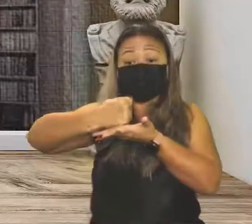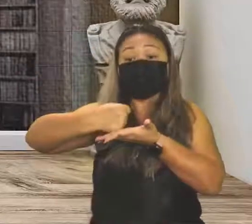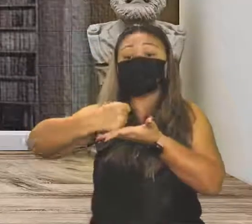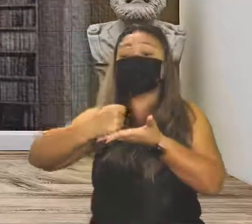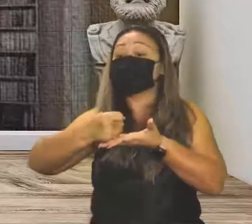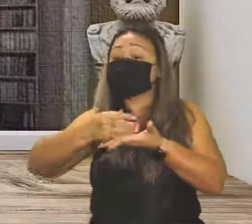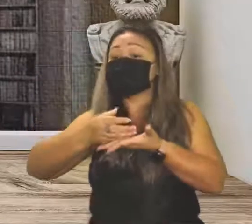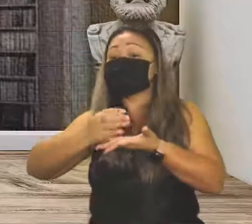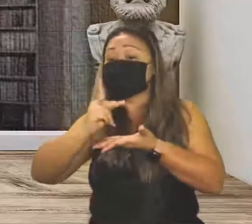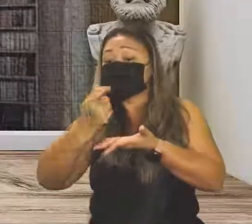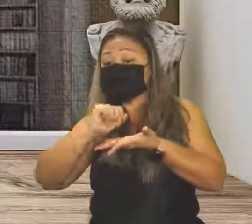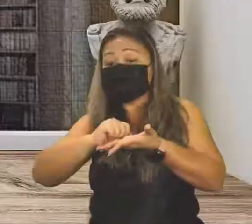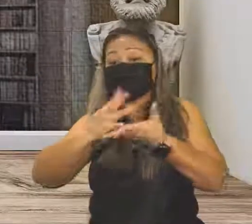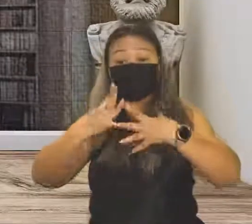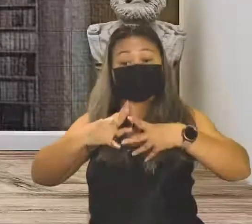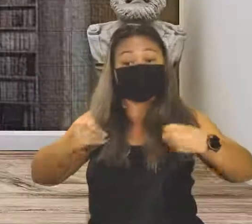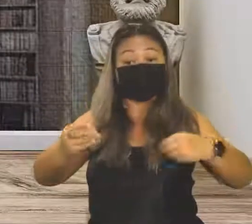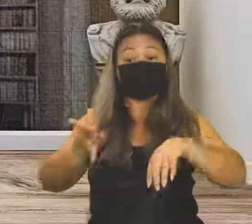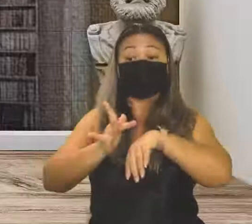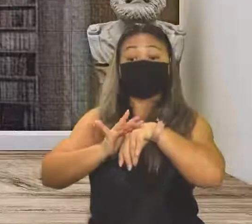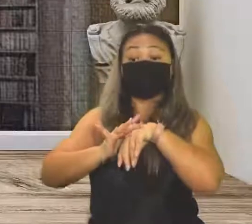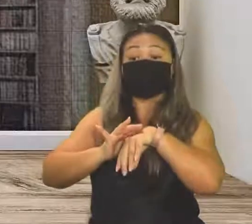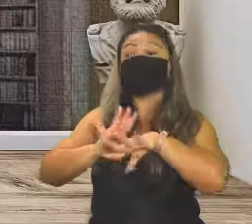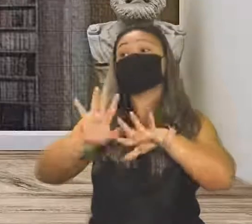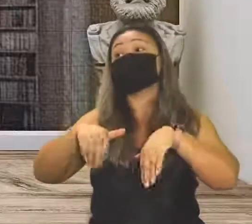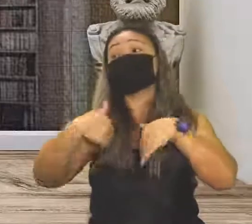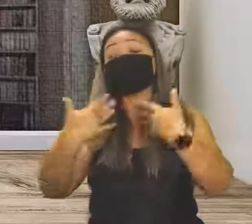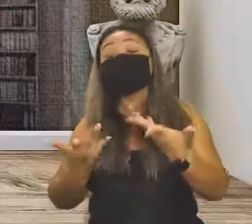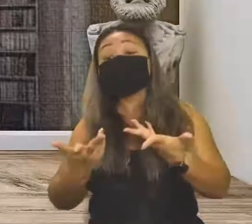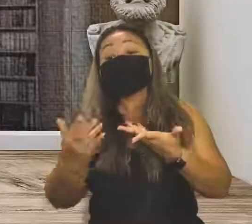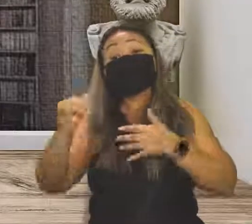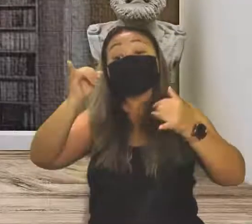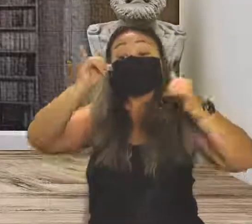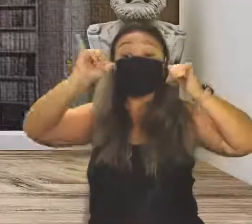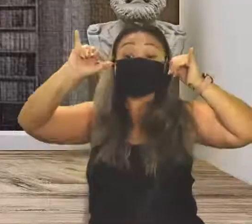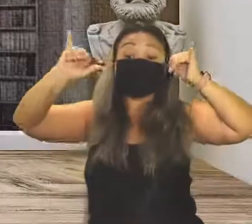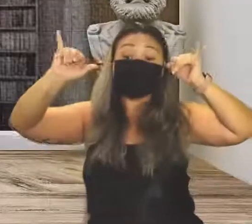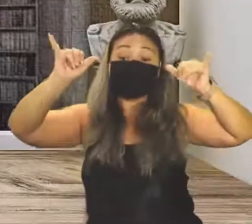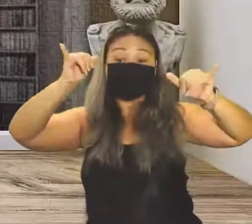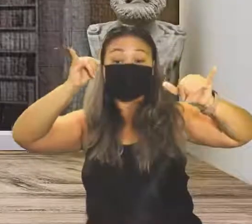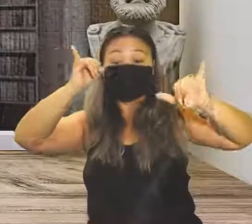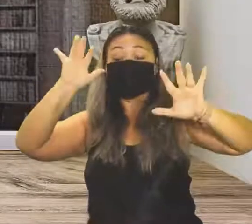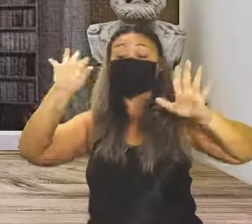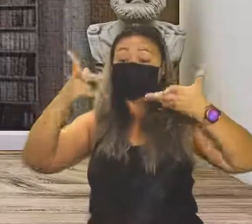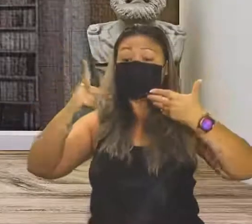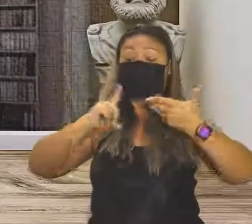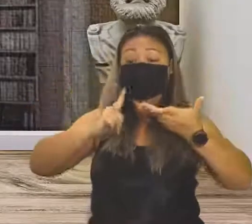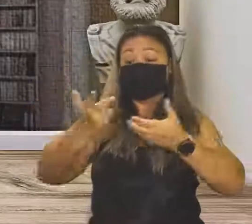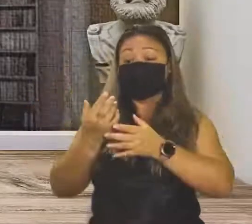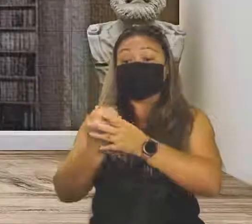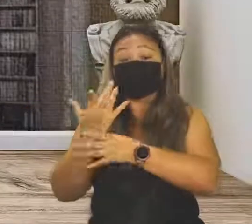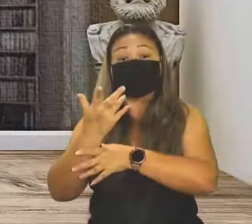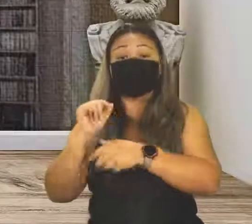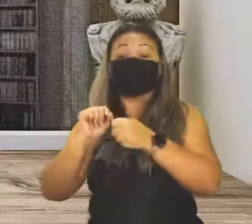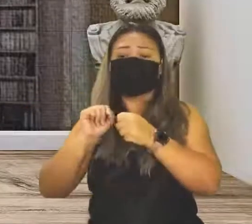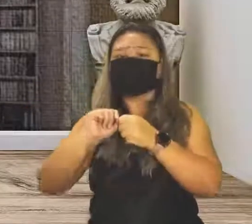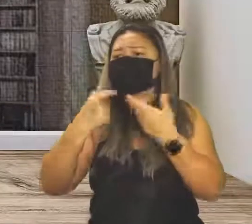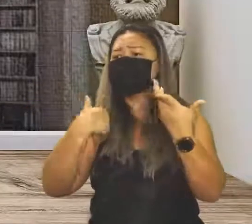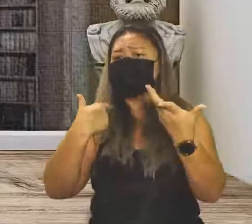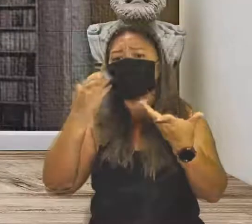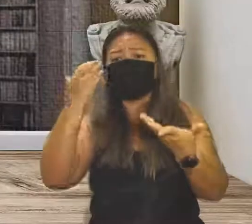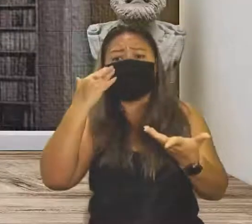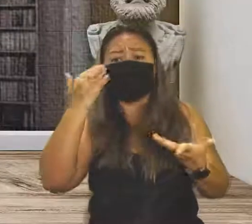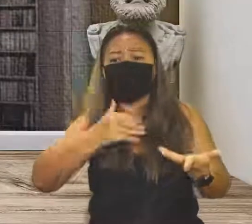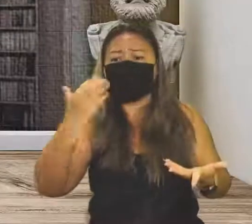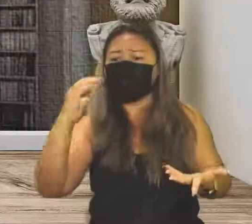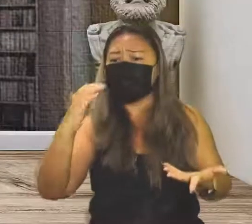né, curar algum tipo de doença. Ou prevenção, né, nesse sentido. E ela não precisa de fatos, né,